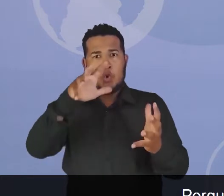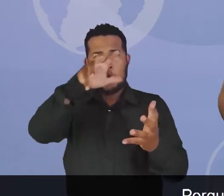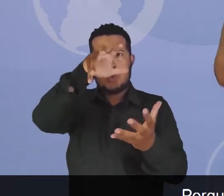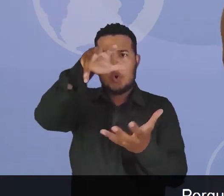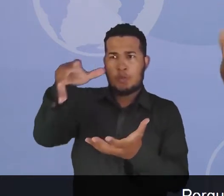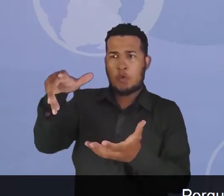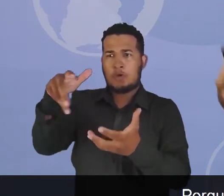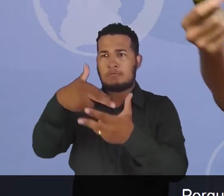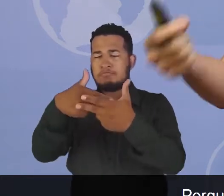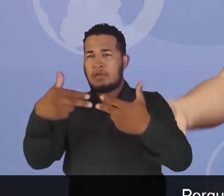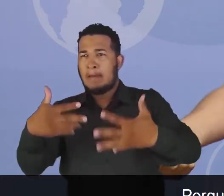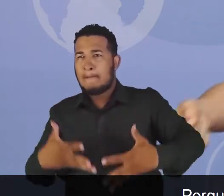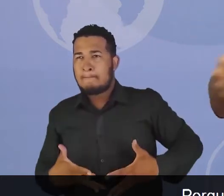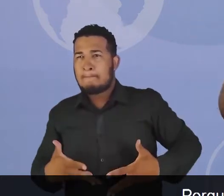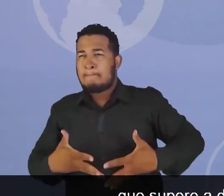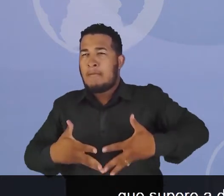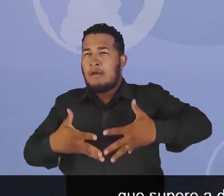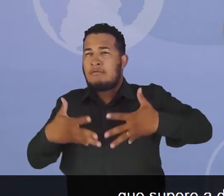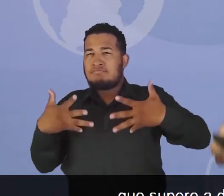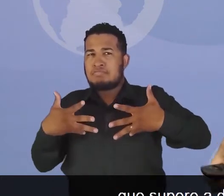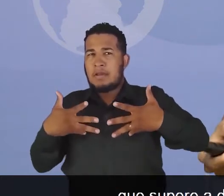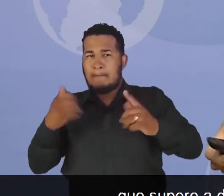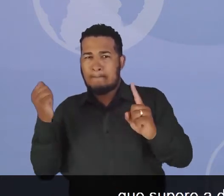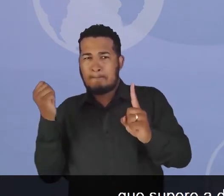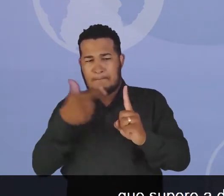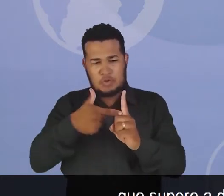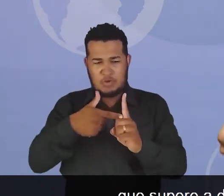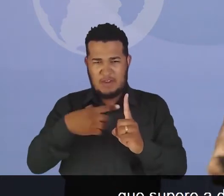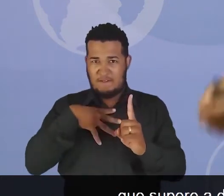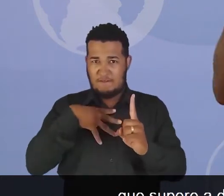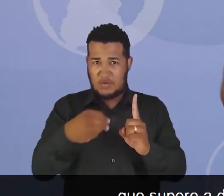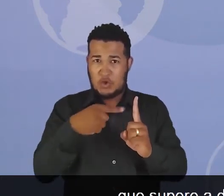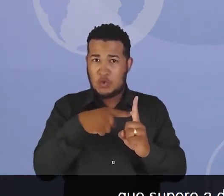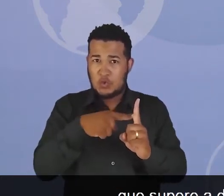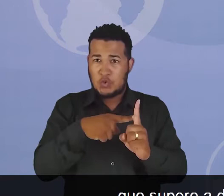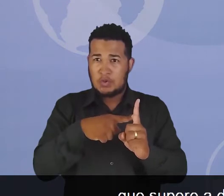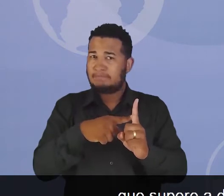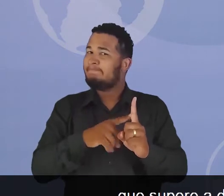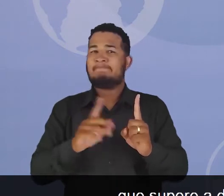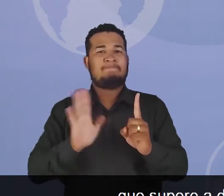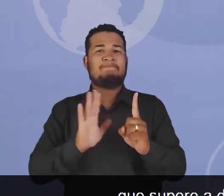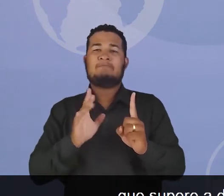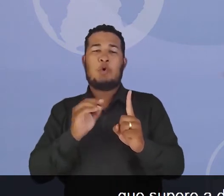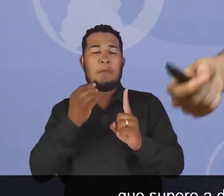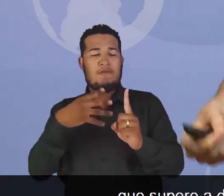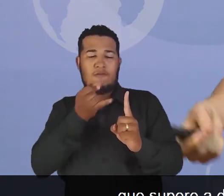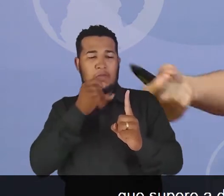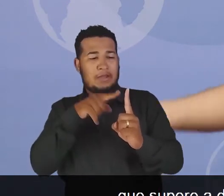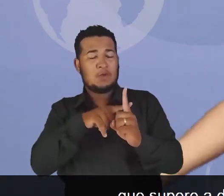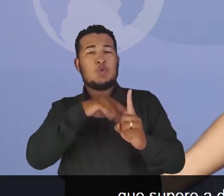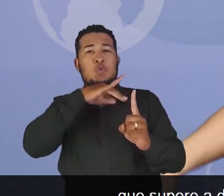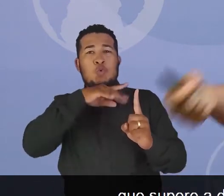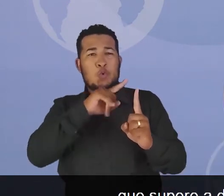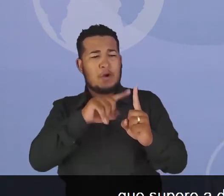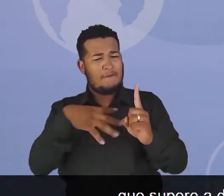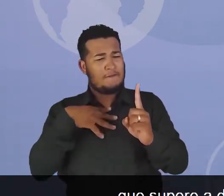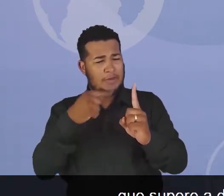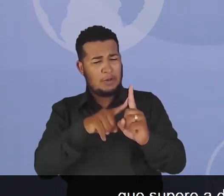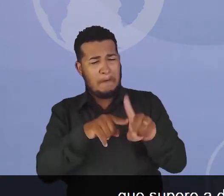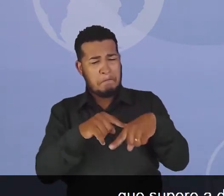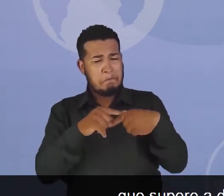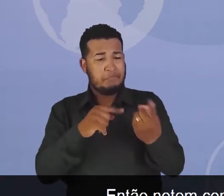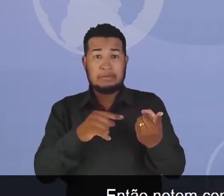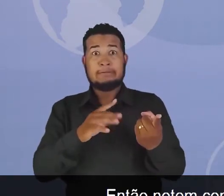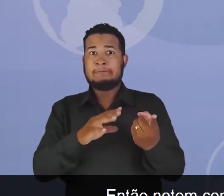existe prazer no mundo que supere a dor de uma mãe ver uma coisa horrível acontecer com o próprio